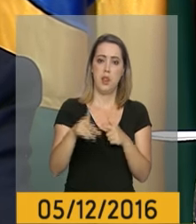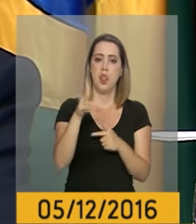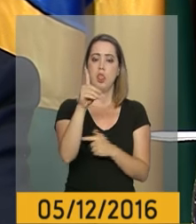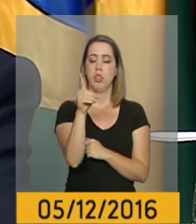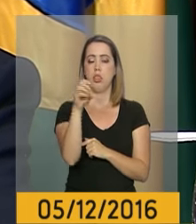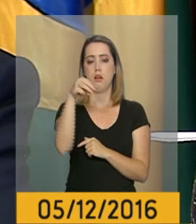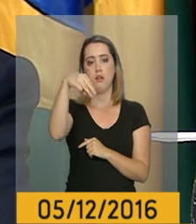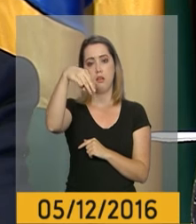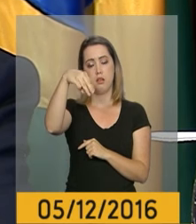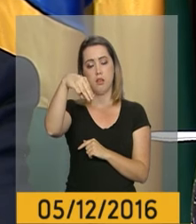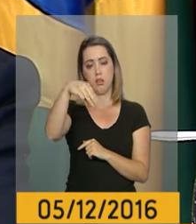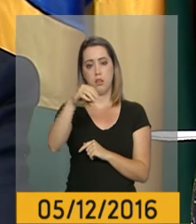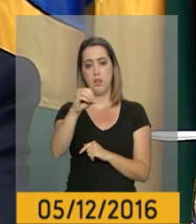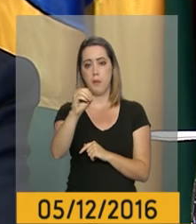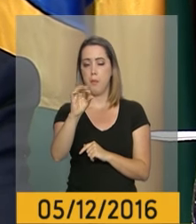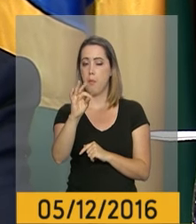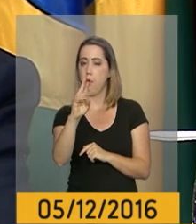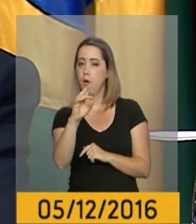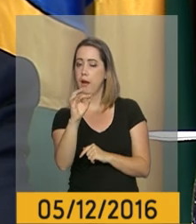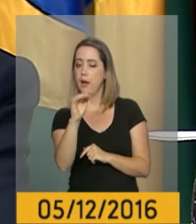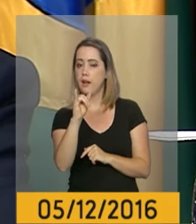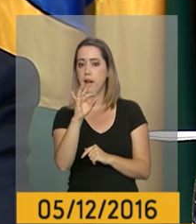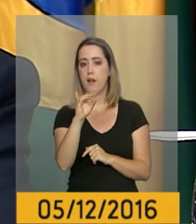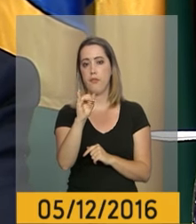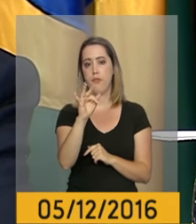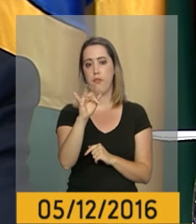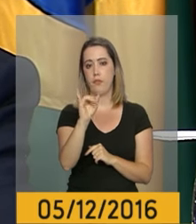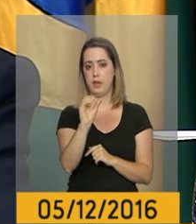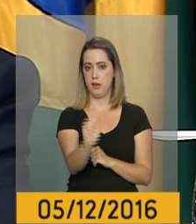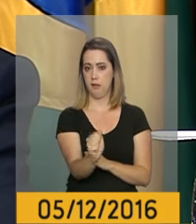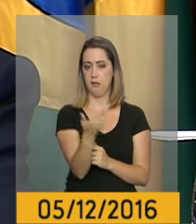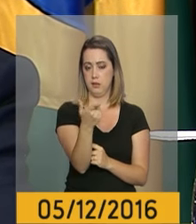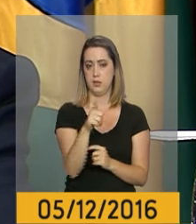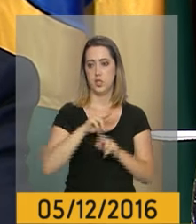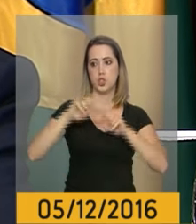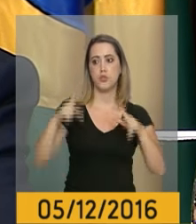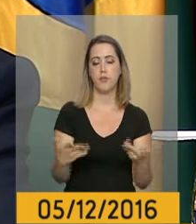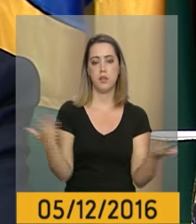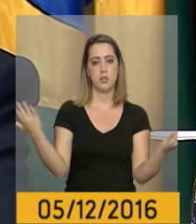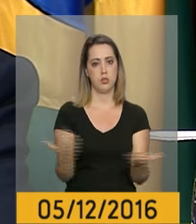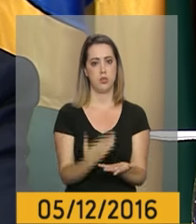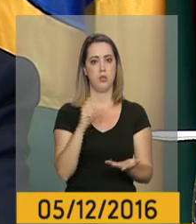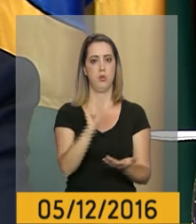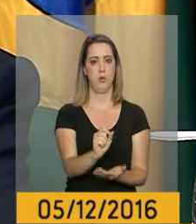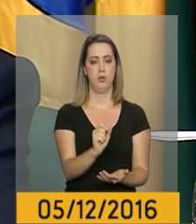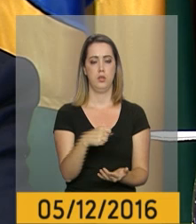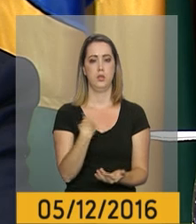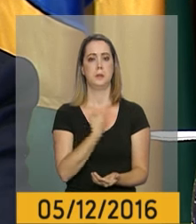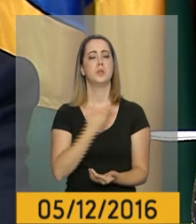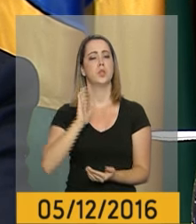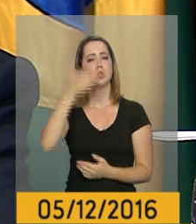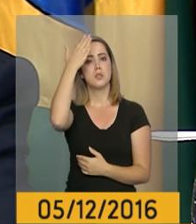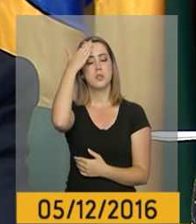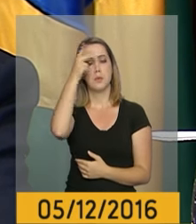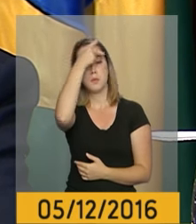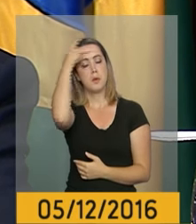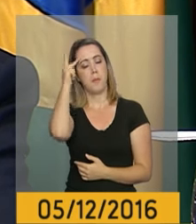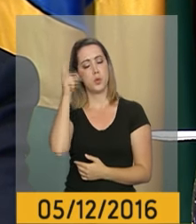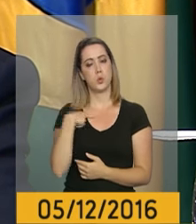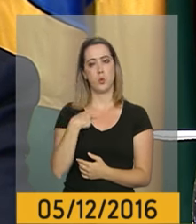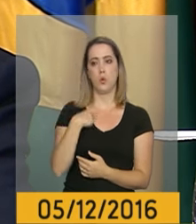distinta da situação atual. Eh, e nós sabemos que além de tudo isso, o segurado ao se